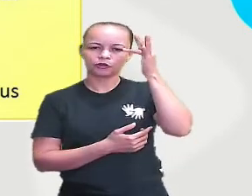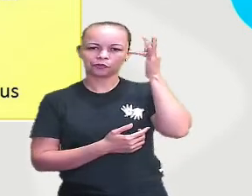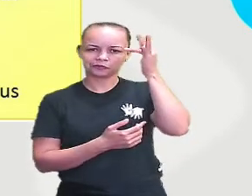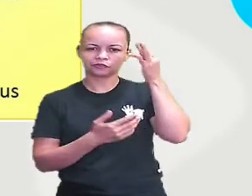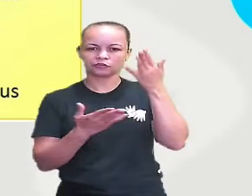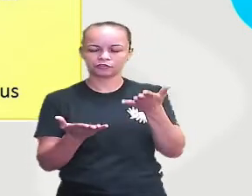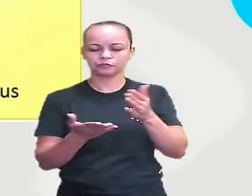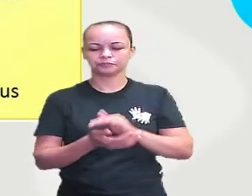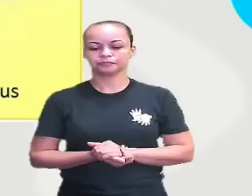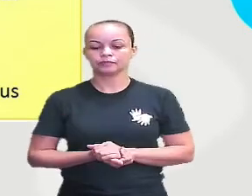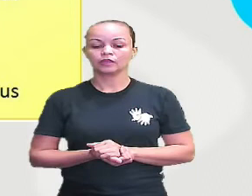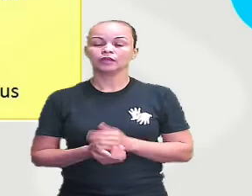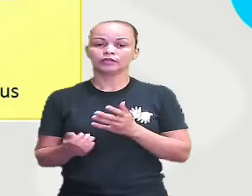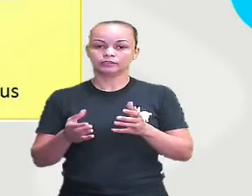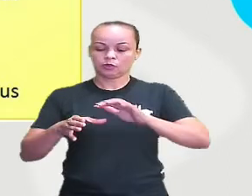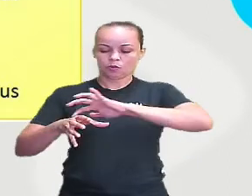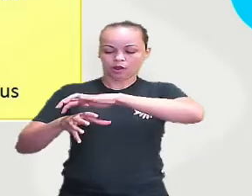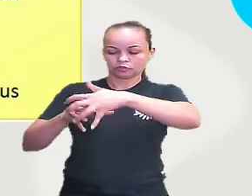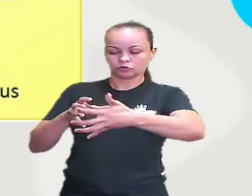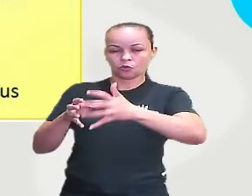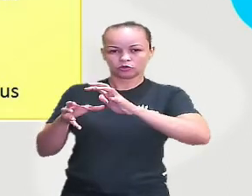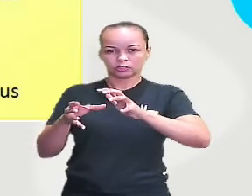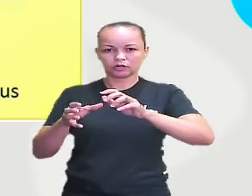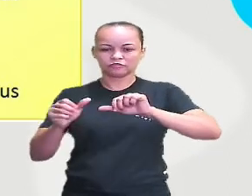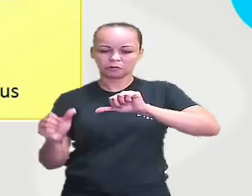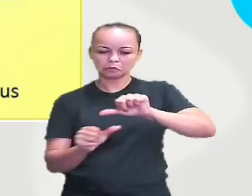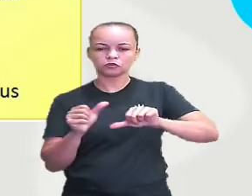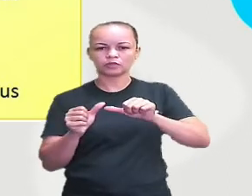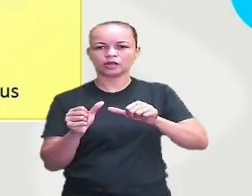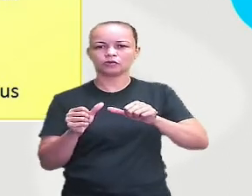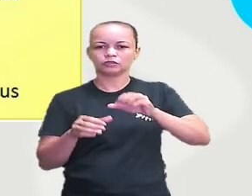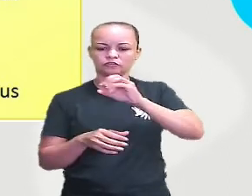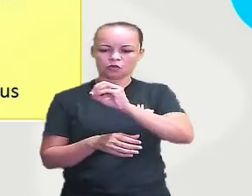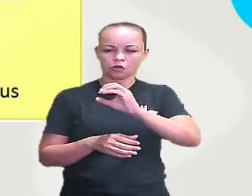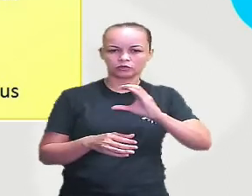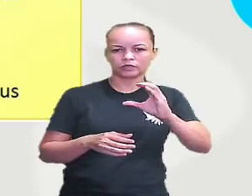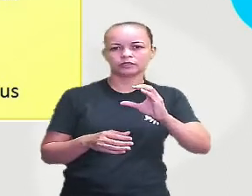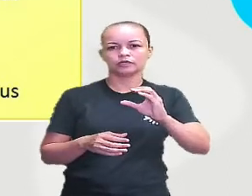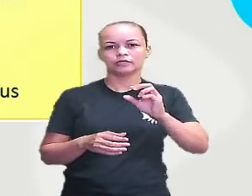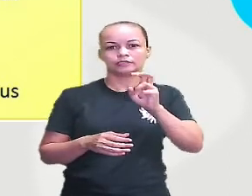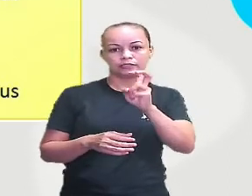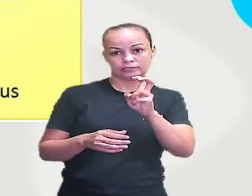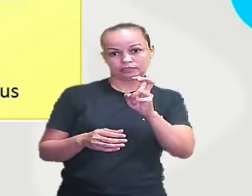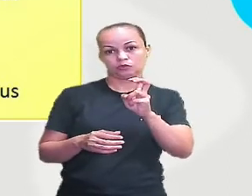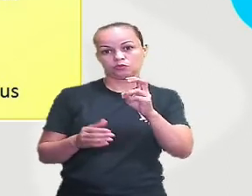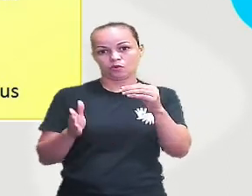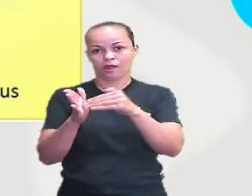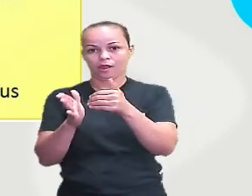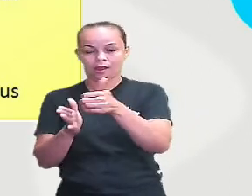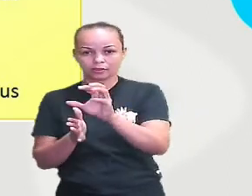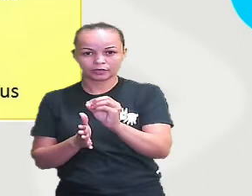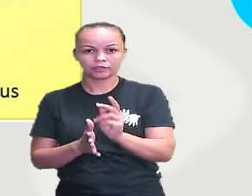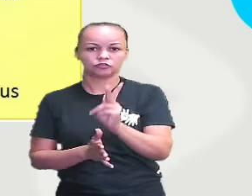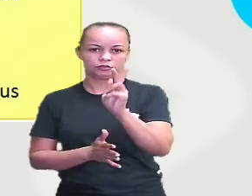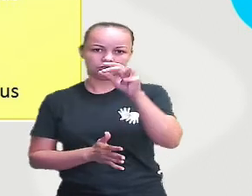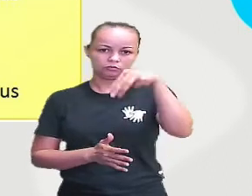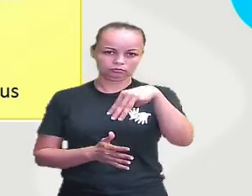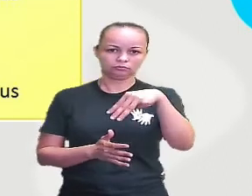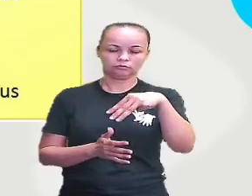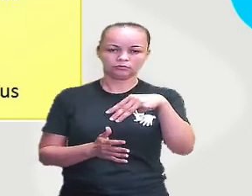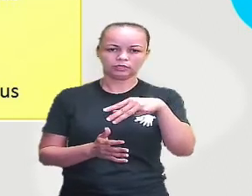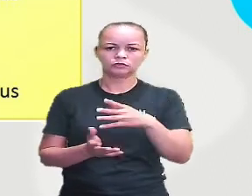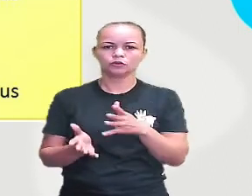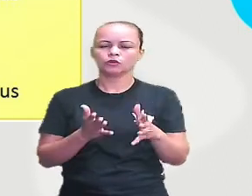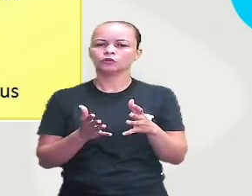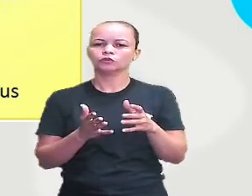Uma espessura que vai variar, né? Quando a gente percebe a nível oceânico de 5 a 10, como a gente já falou, quilômetros no